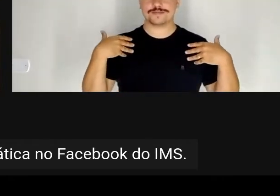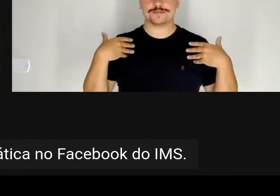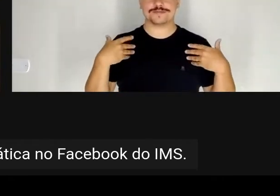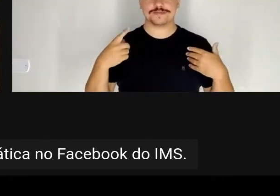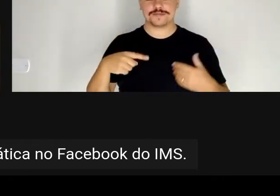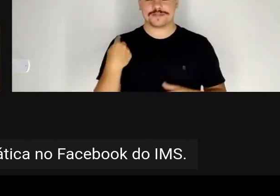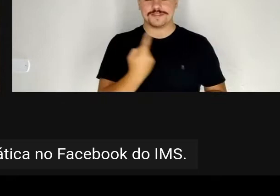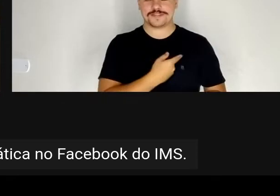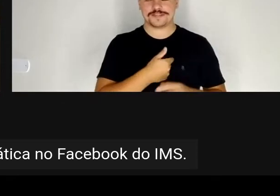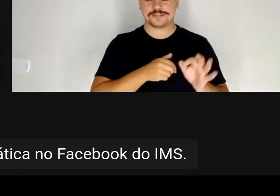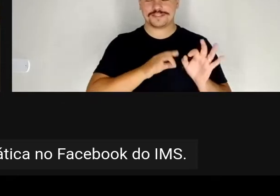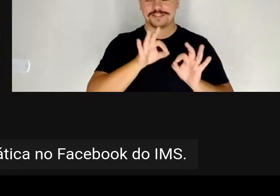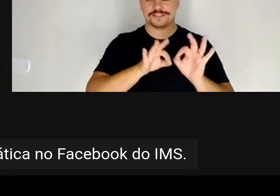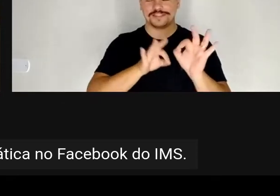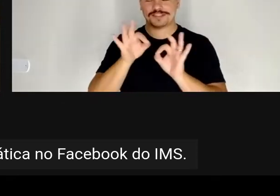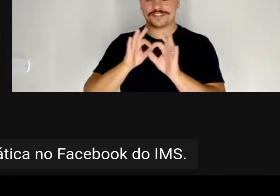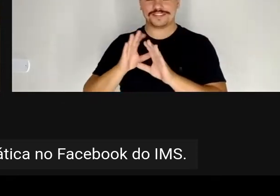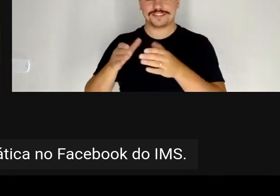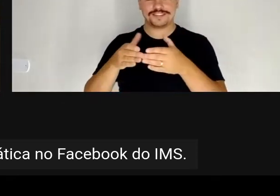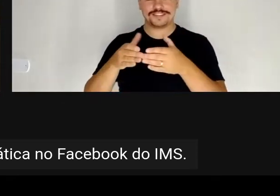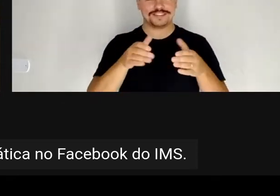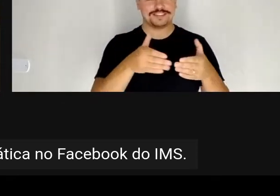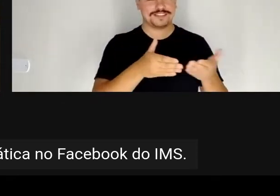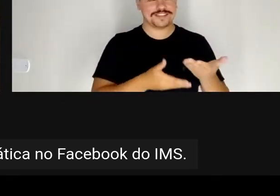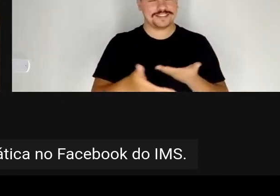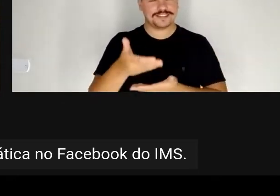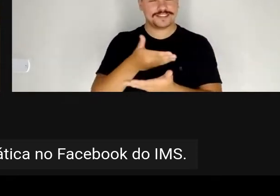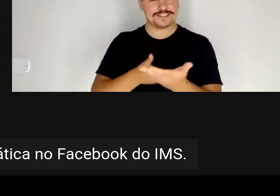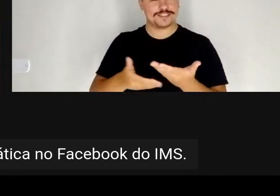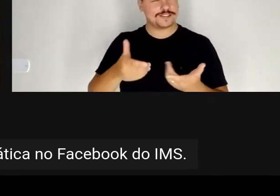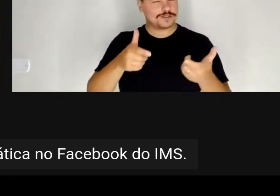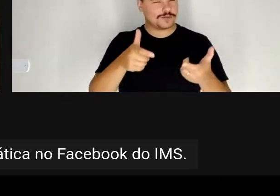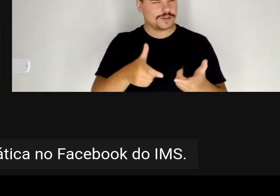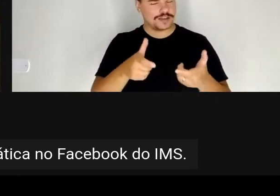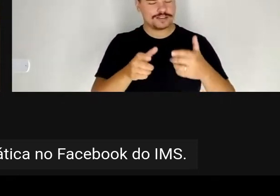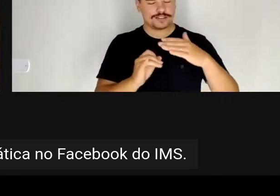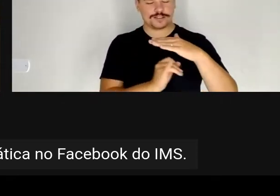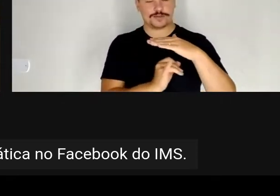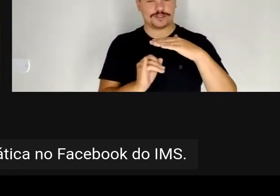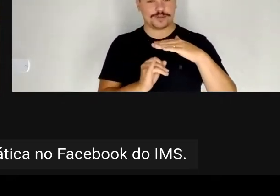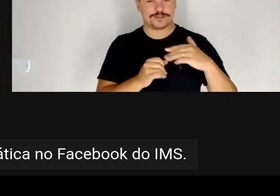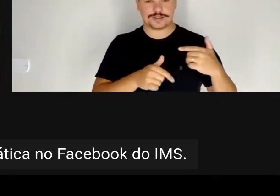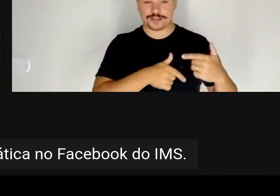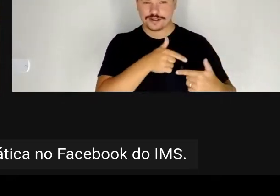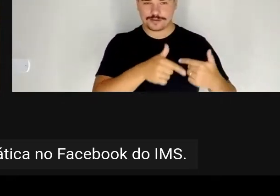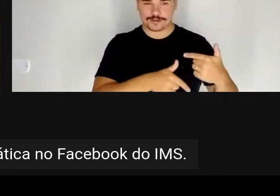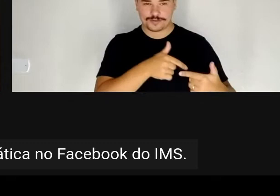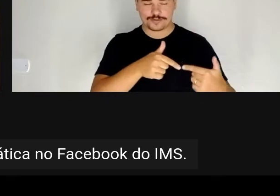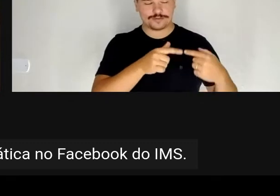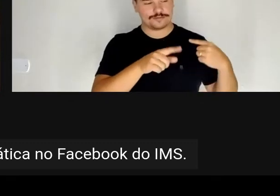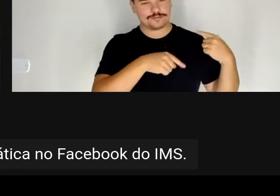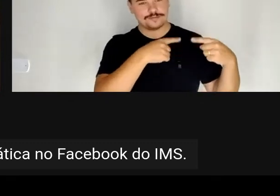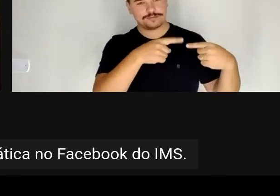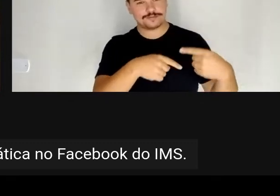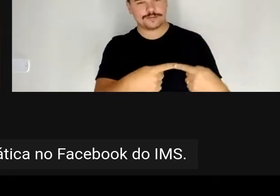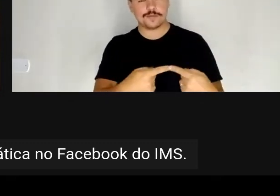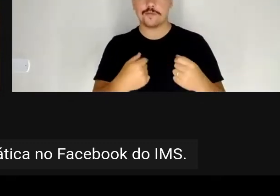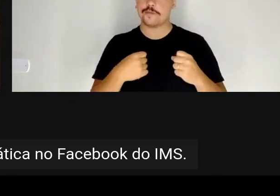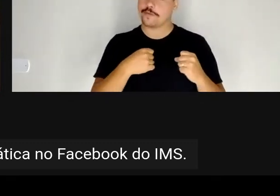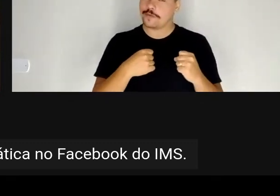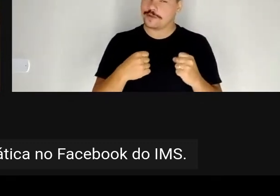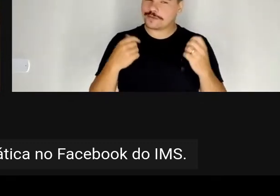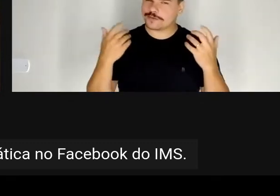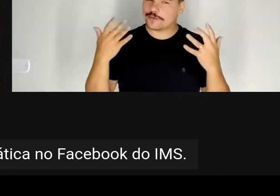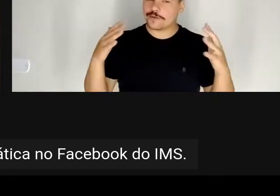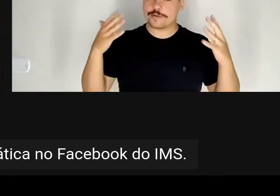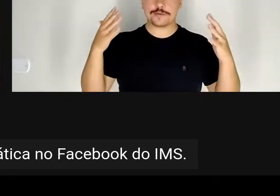tanto, a partir das instituições que trabalharam nesse projeto, podemos comemorar esse